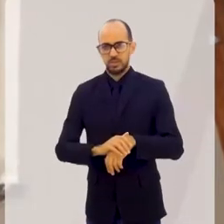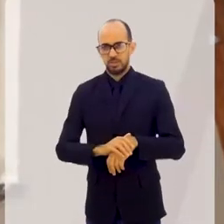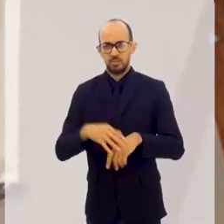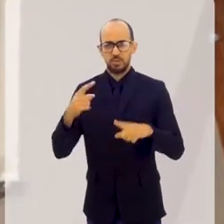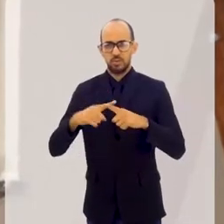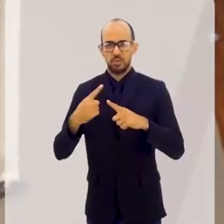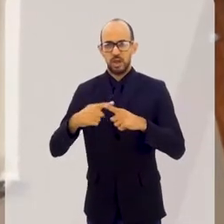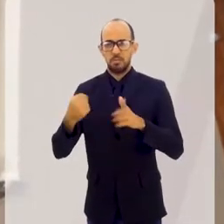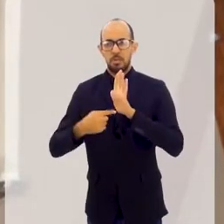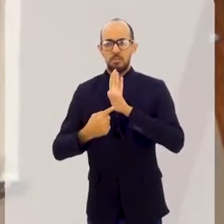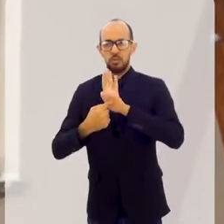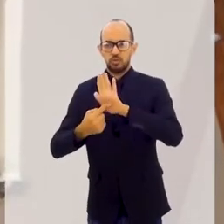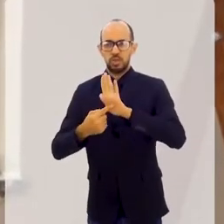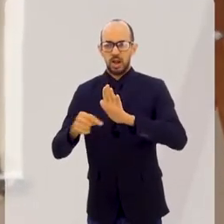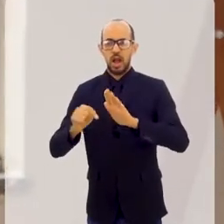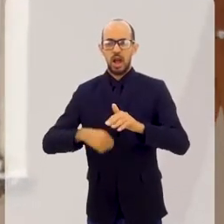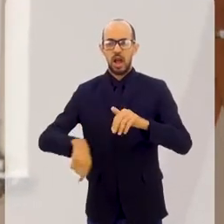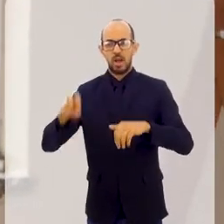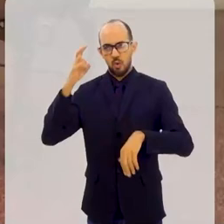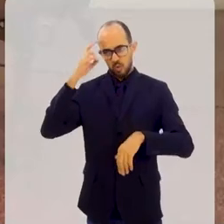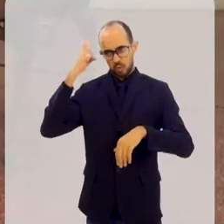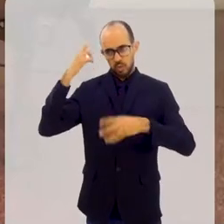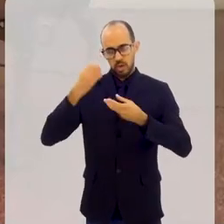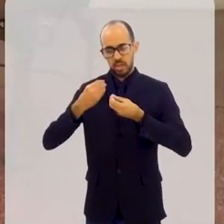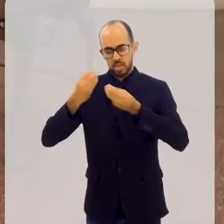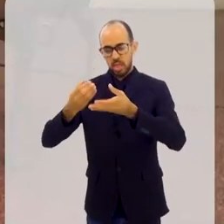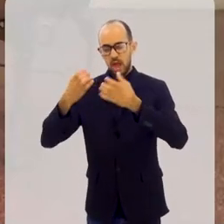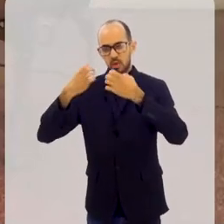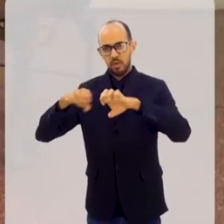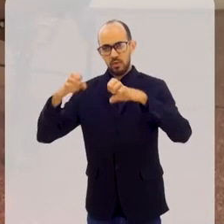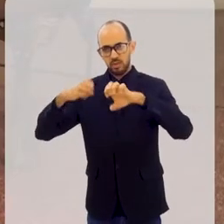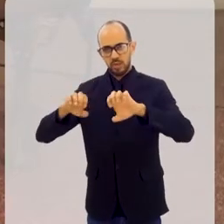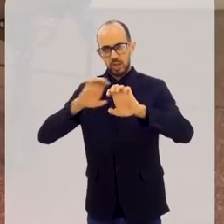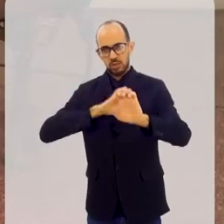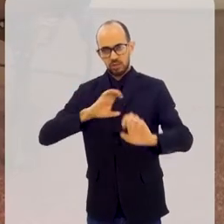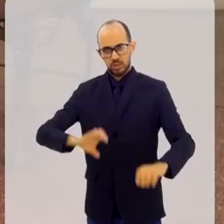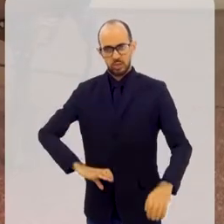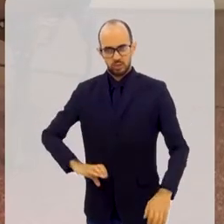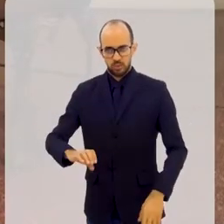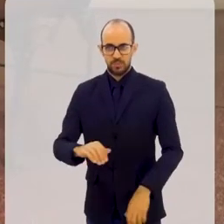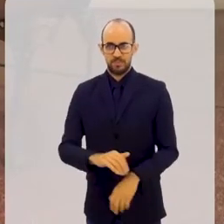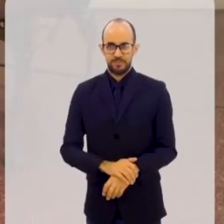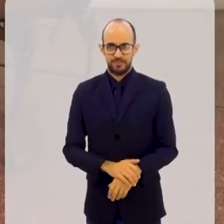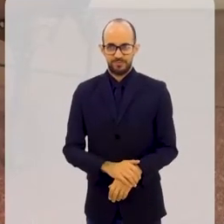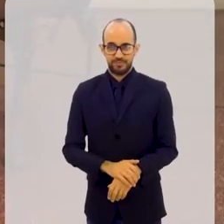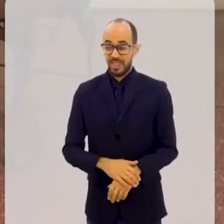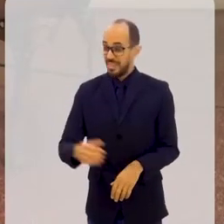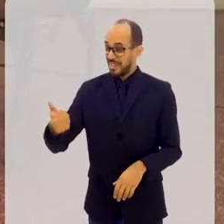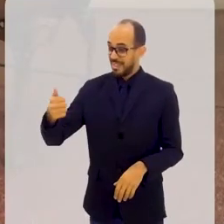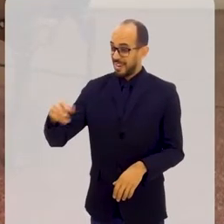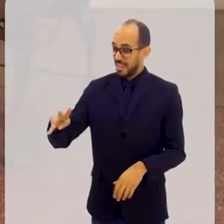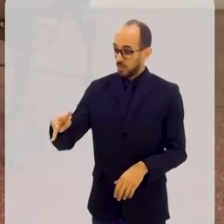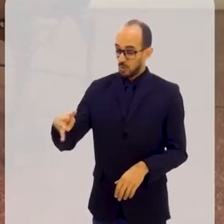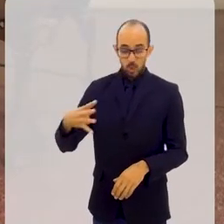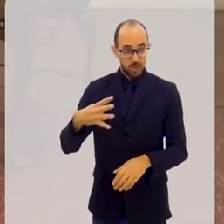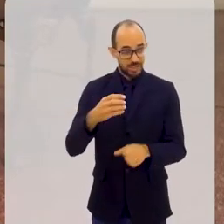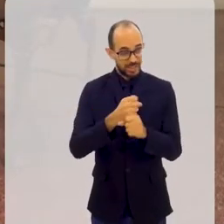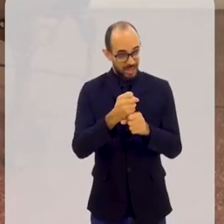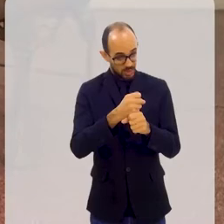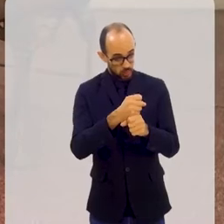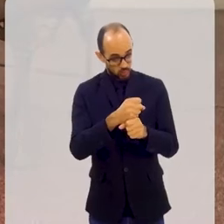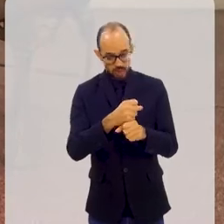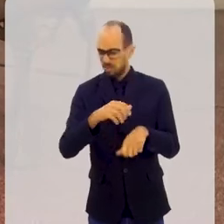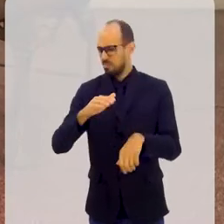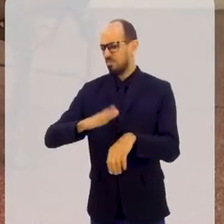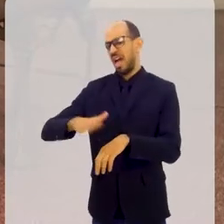mostrar a cultura e pregar o evangelho de Cristo e que isso é isso e há 14 anos você vem fazendo